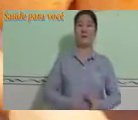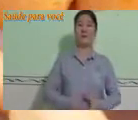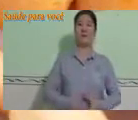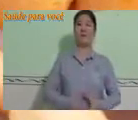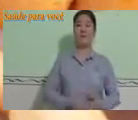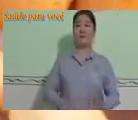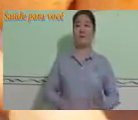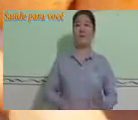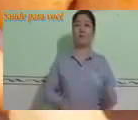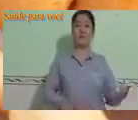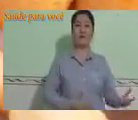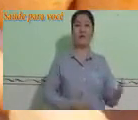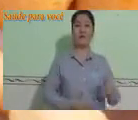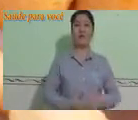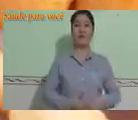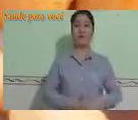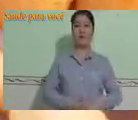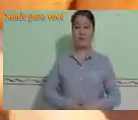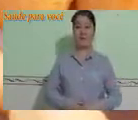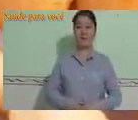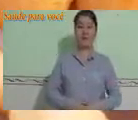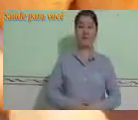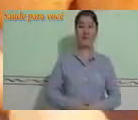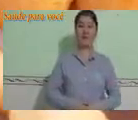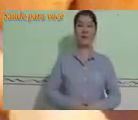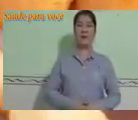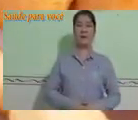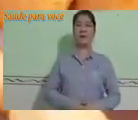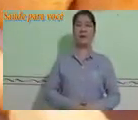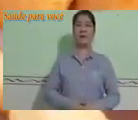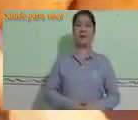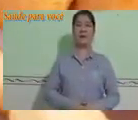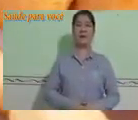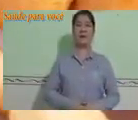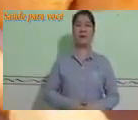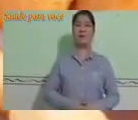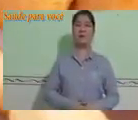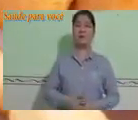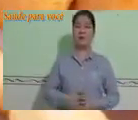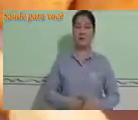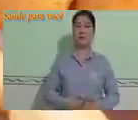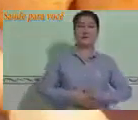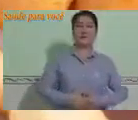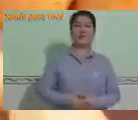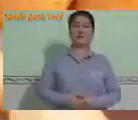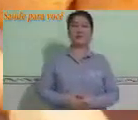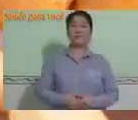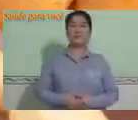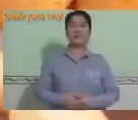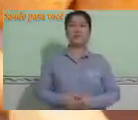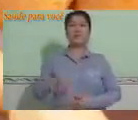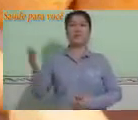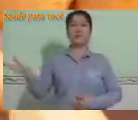integral 2 pontos esse alimento é rico em vitaminas do complexo B, fibra, que previnem o colesterol e melhora a curva